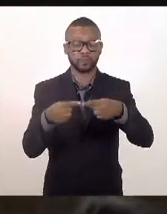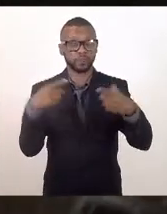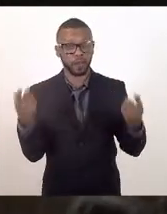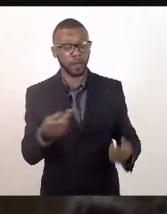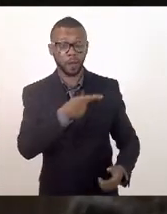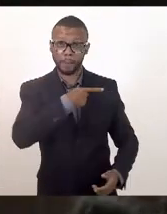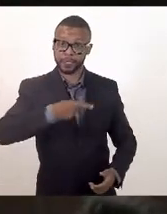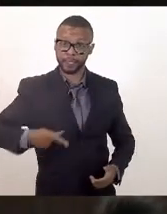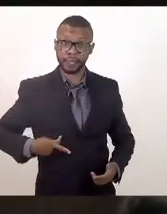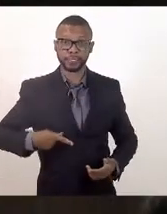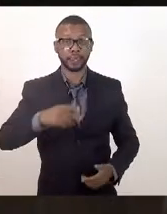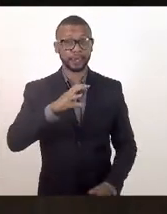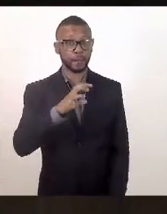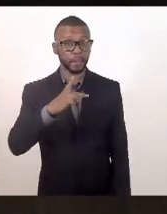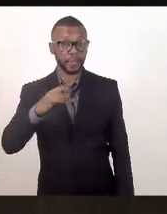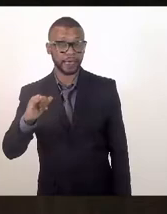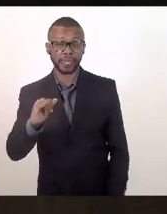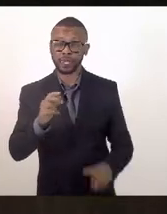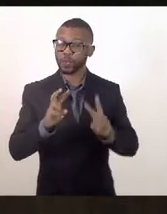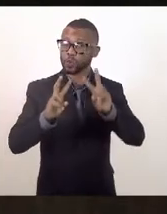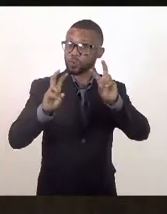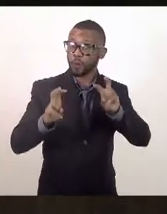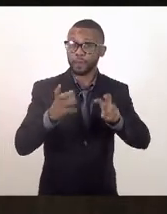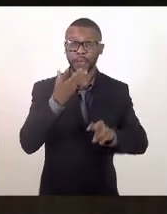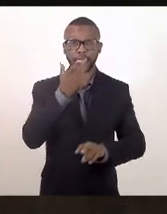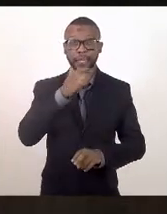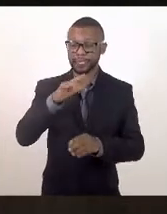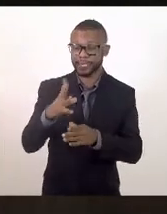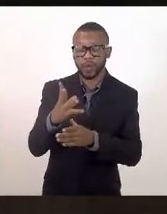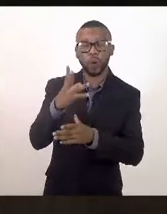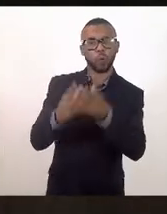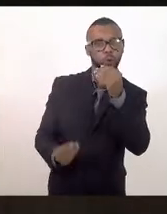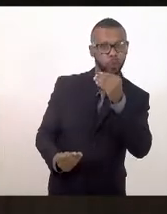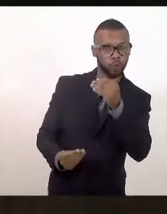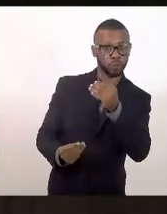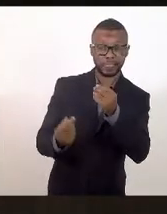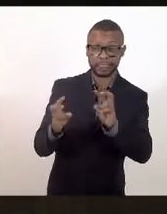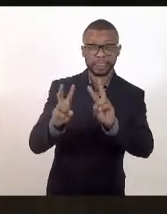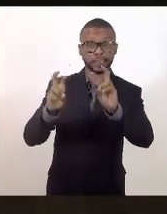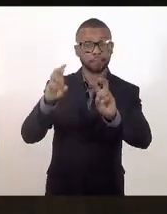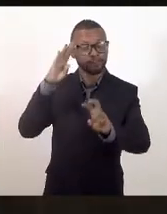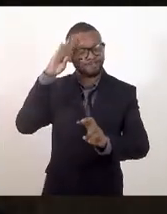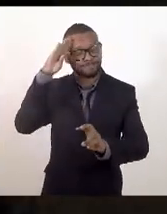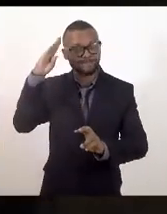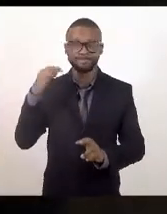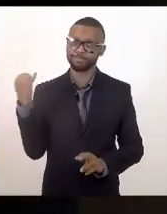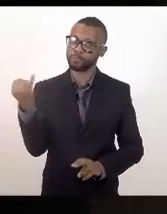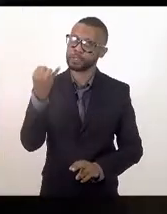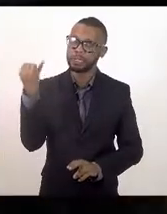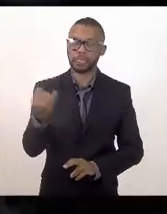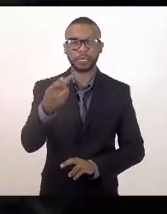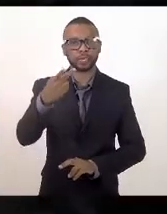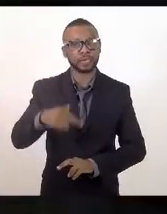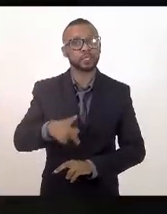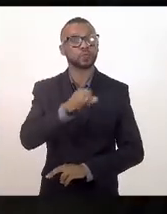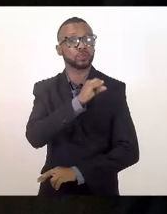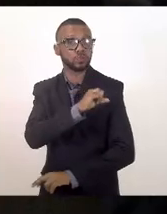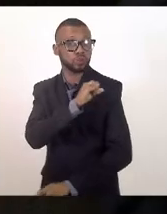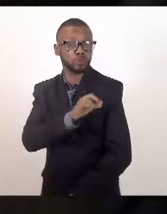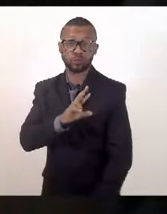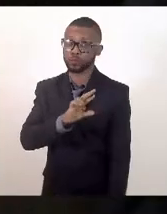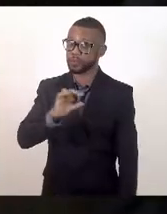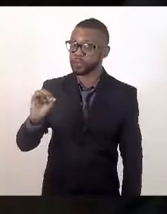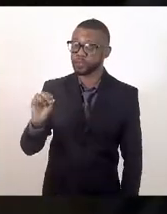Knoploch, de Crianças Desaparecidas, afinal de contas, esse é um tema central hoje no estado do Rio de Janeiro. Importante dizer, senhor